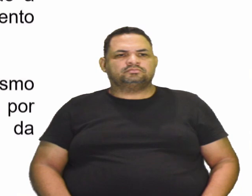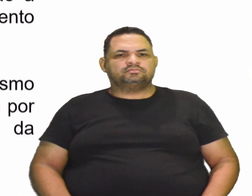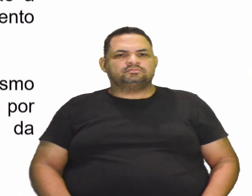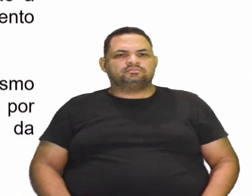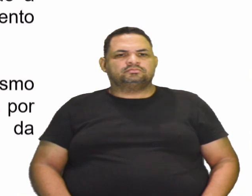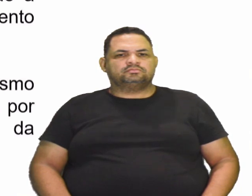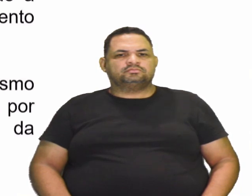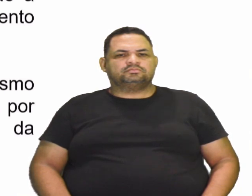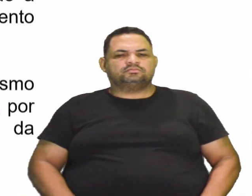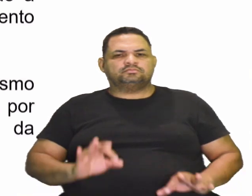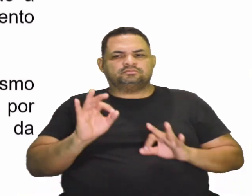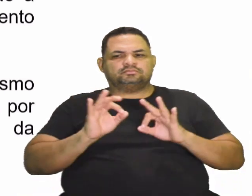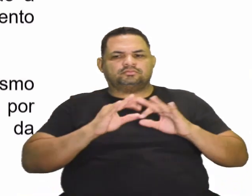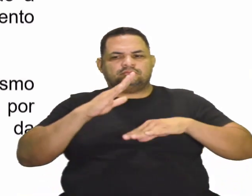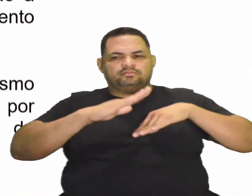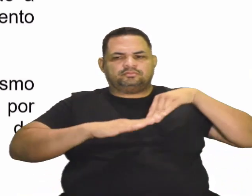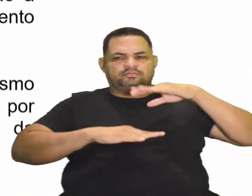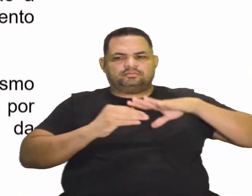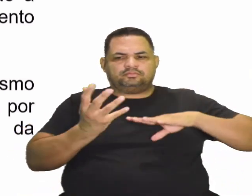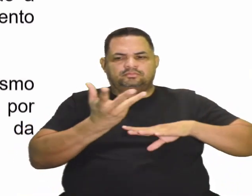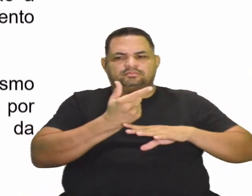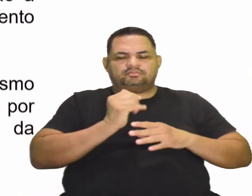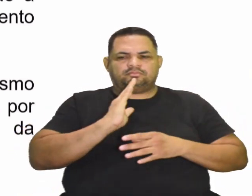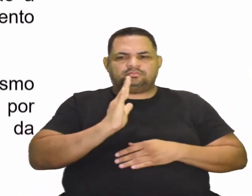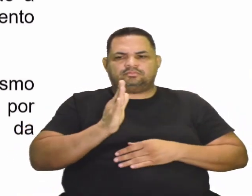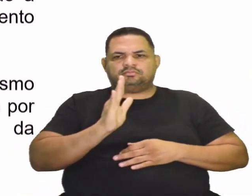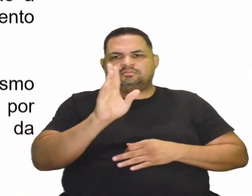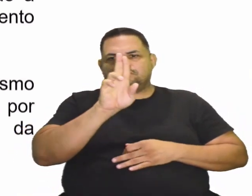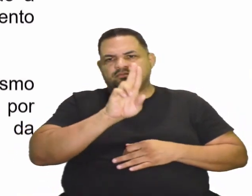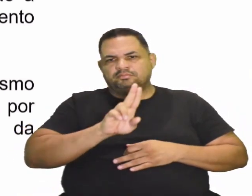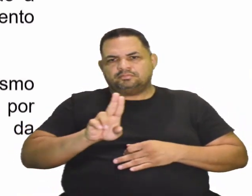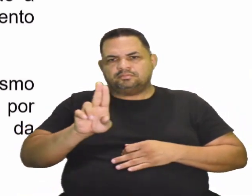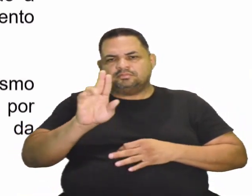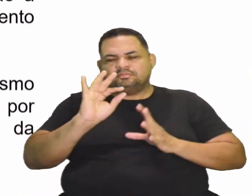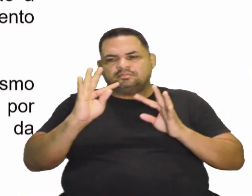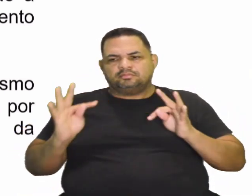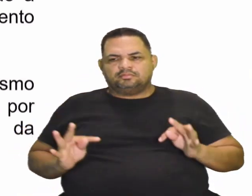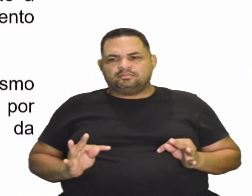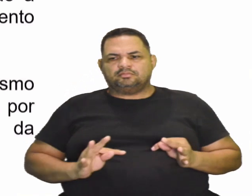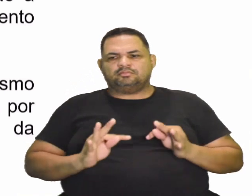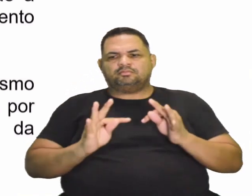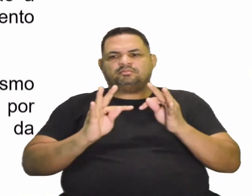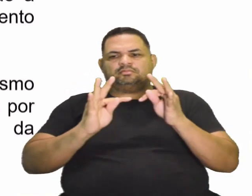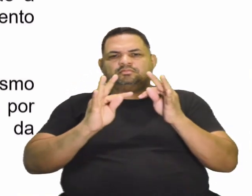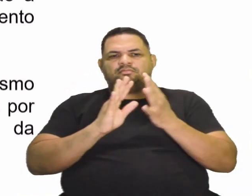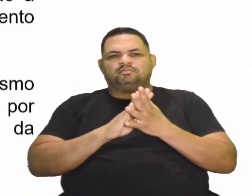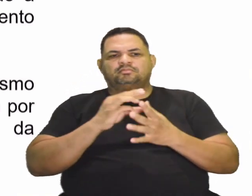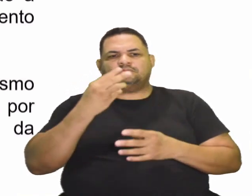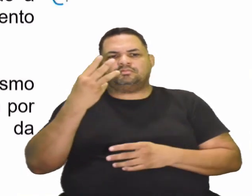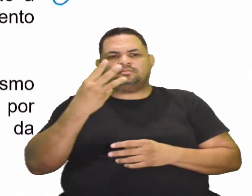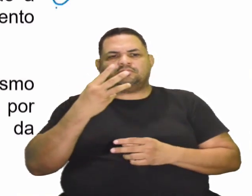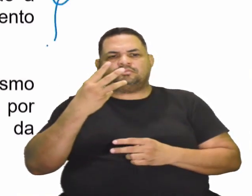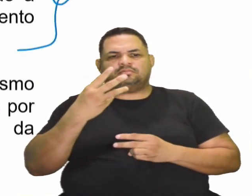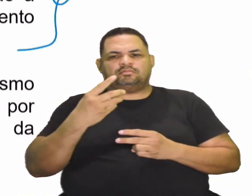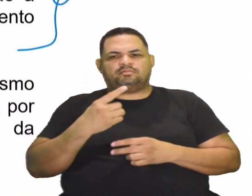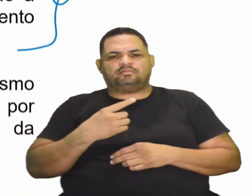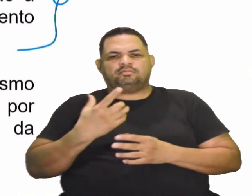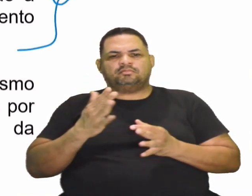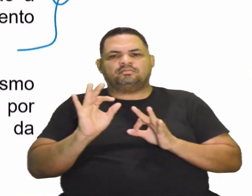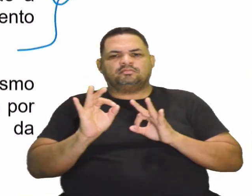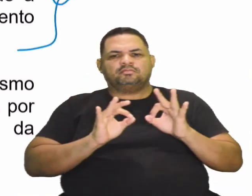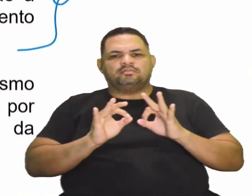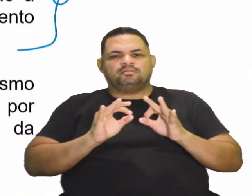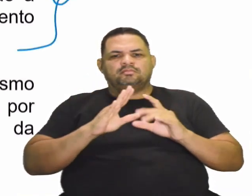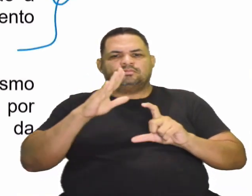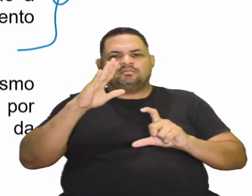sim, os artistas eles já utilizavam dessas técnicas. E 3, né, é um